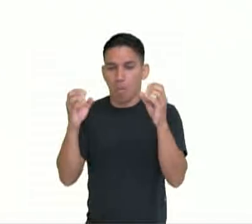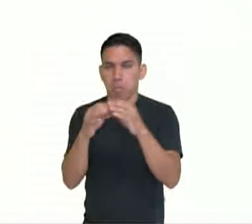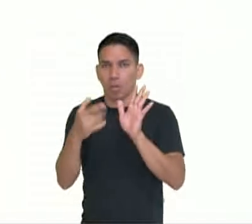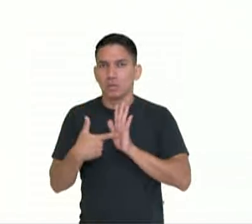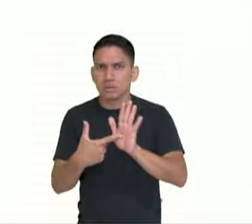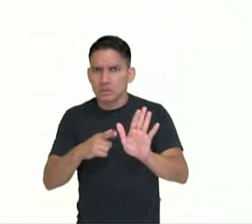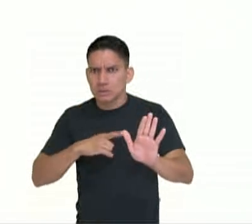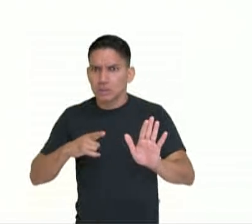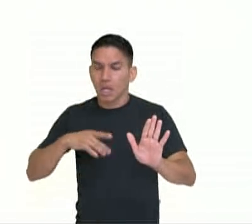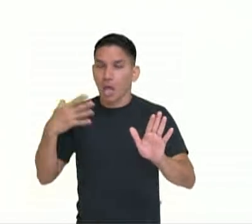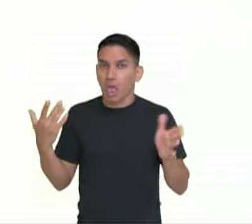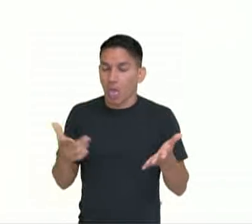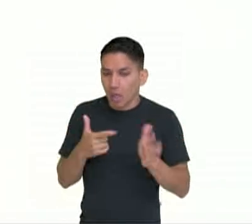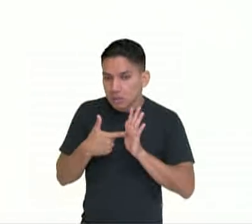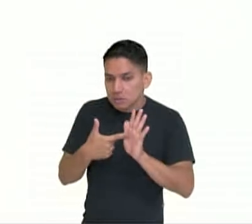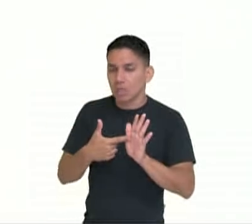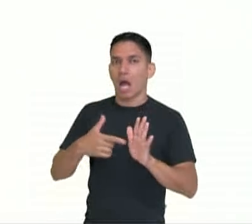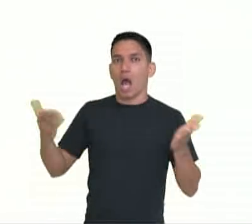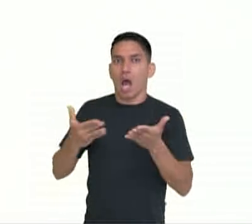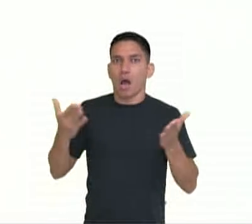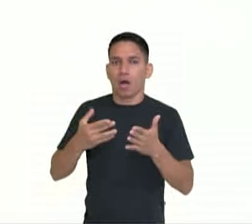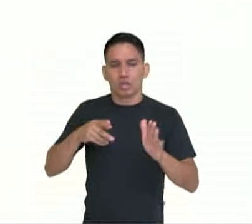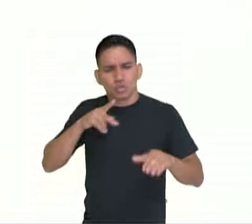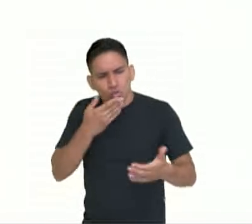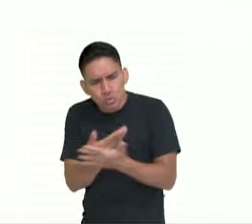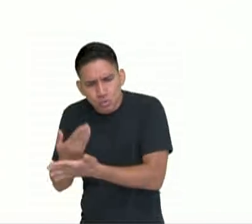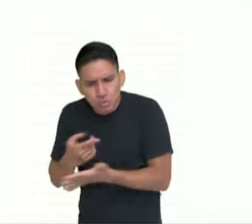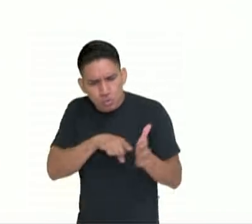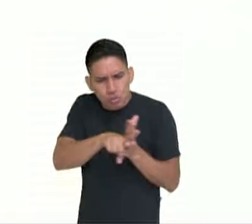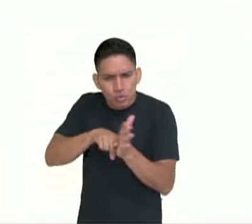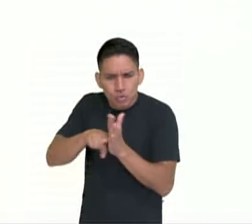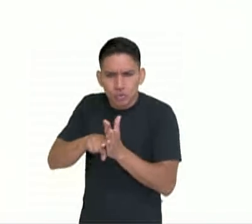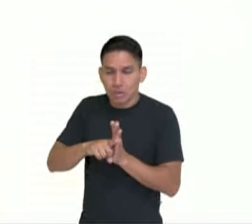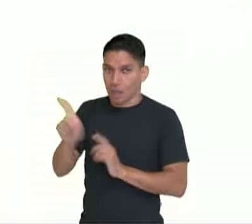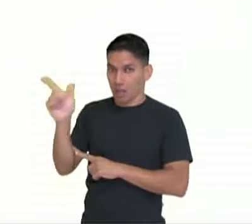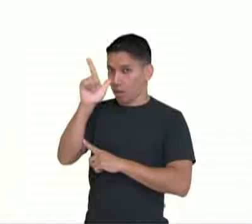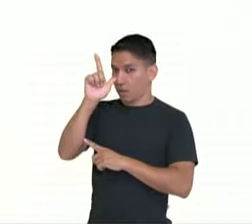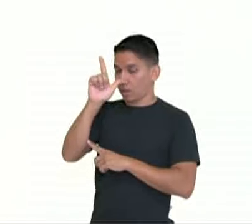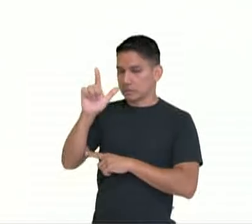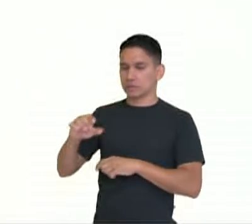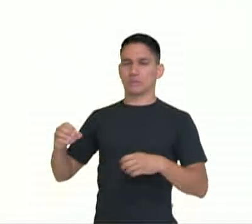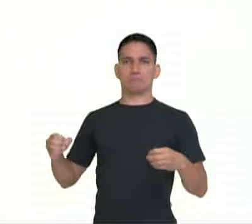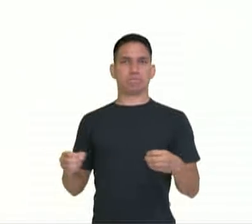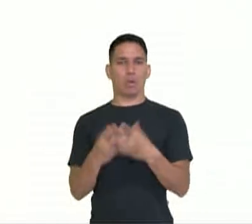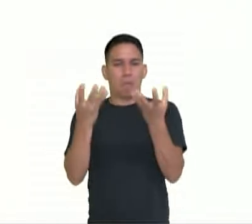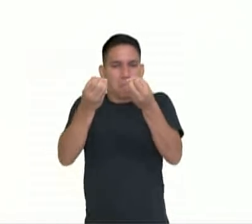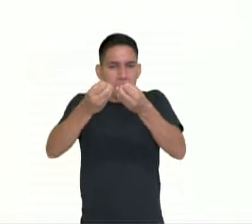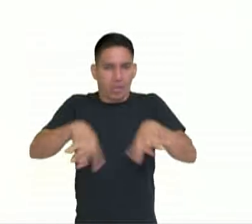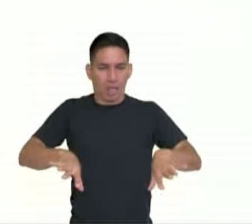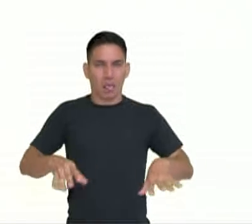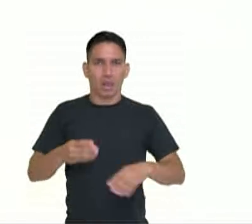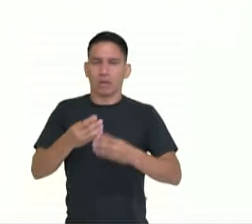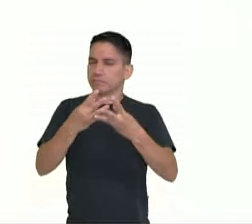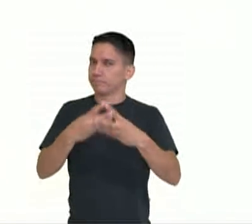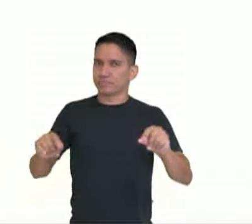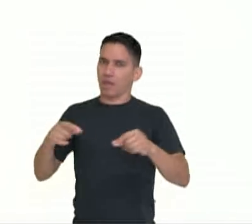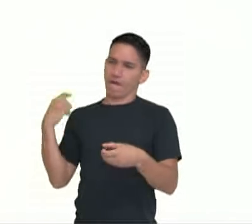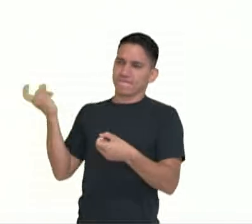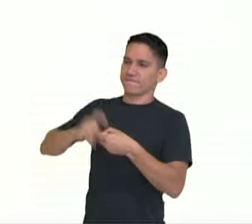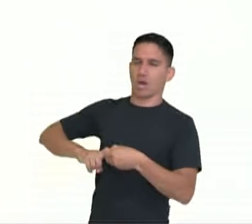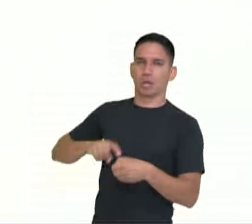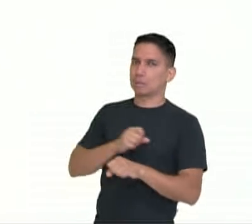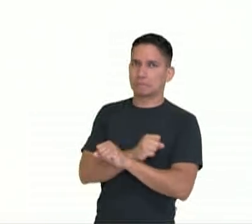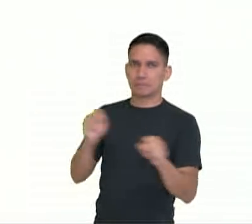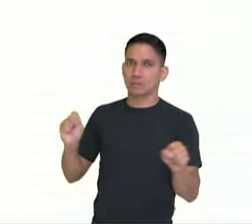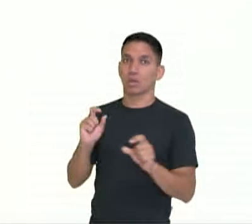noticiário. Agora, arqueólogos alemães denunciam a destruição irreversível do patrimônio cultural, que